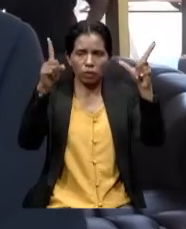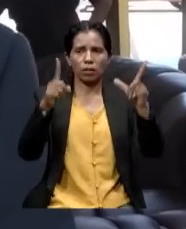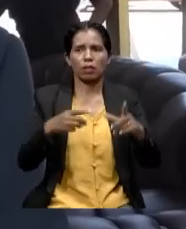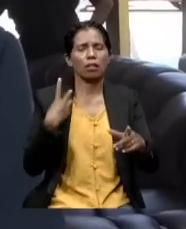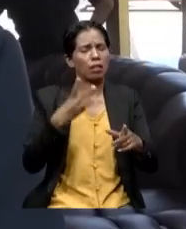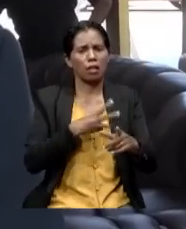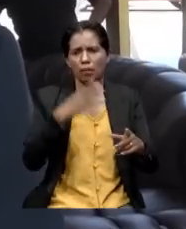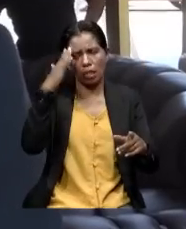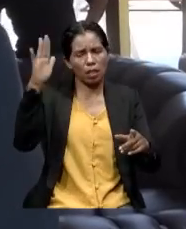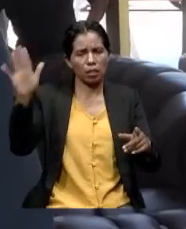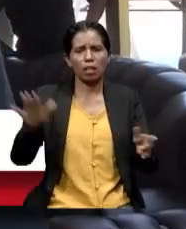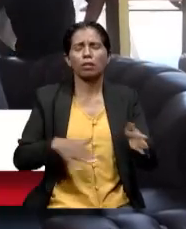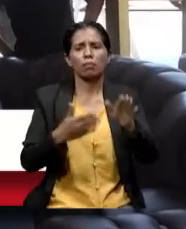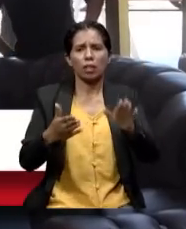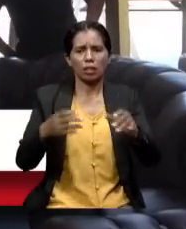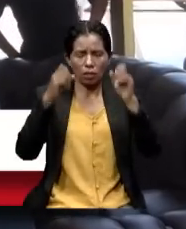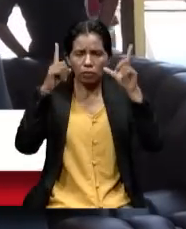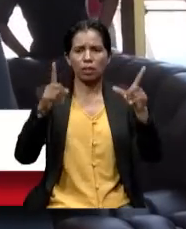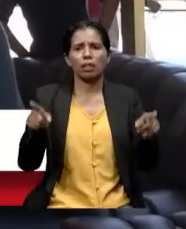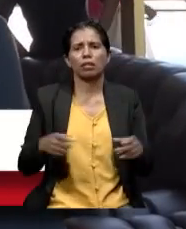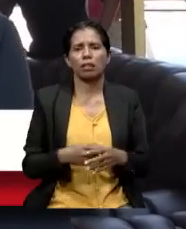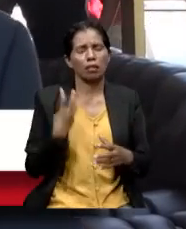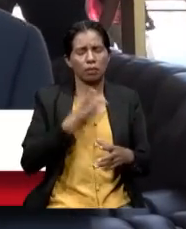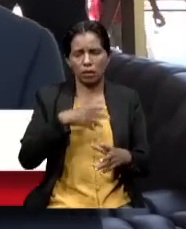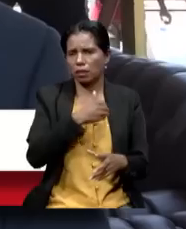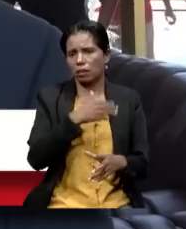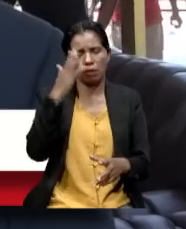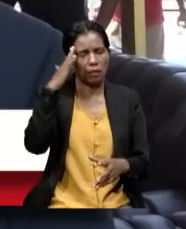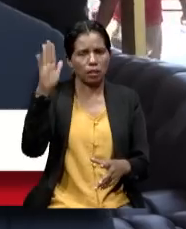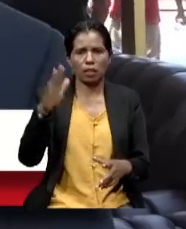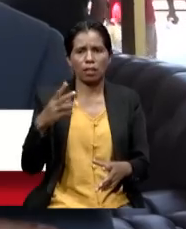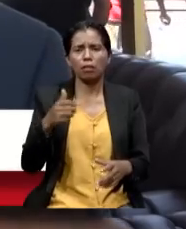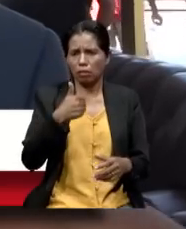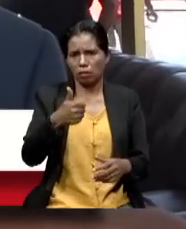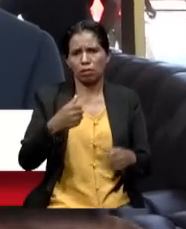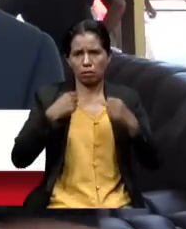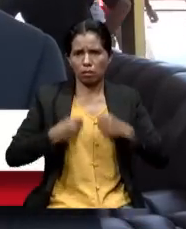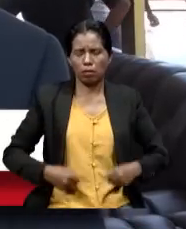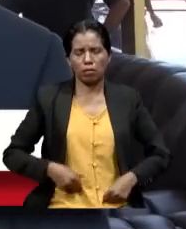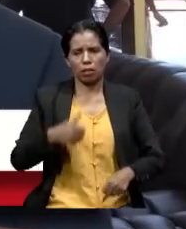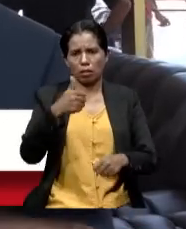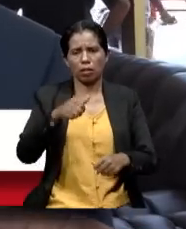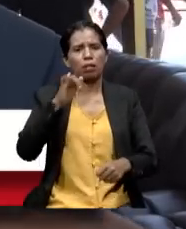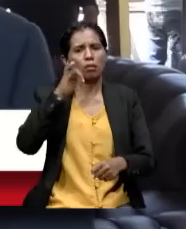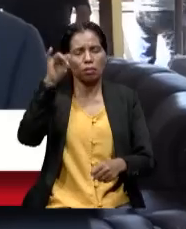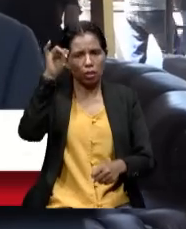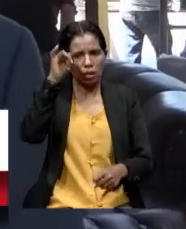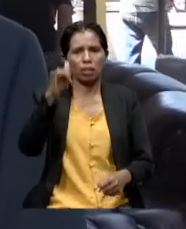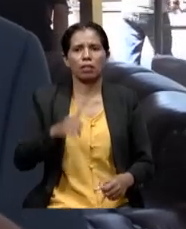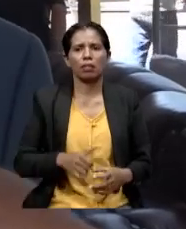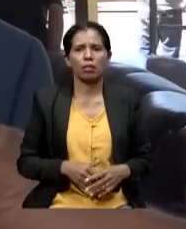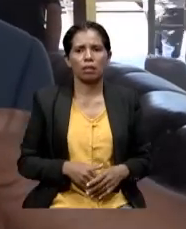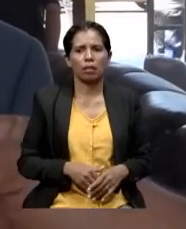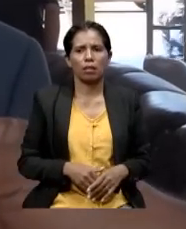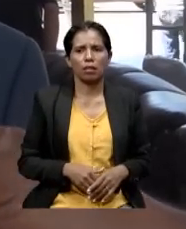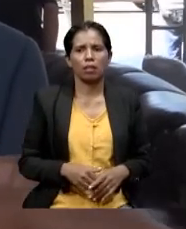nunca espera kata nia tu mate de repente nessa ne. Nia di aquela. Nia dia kela orseik nia